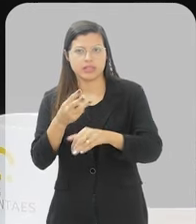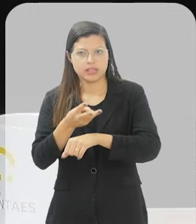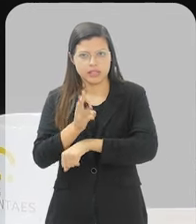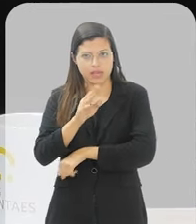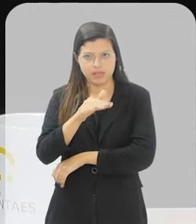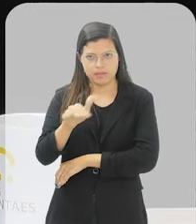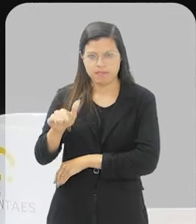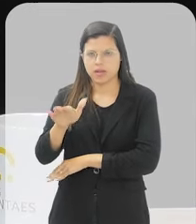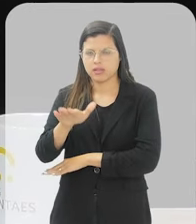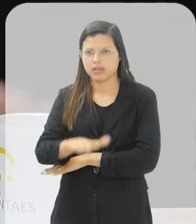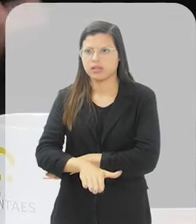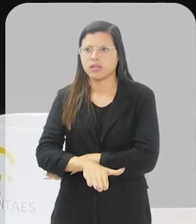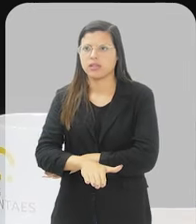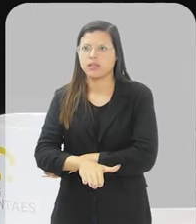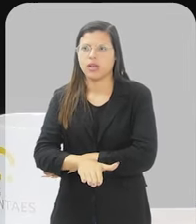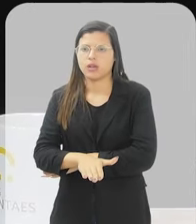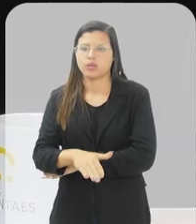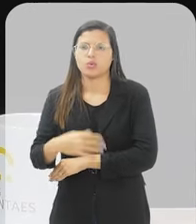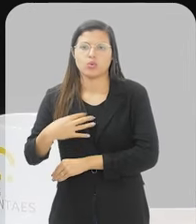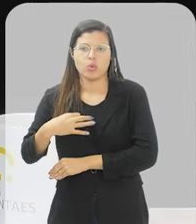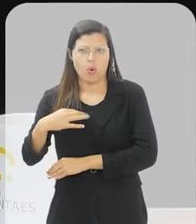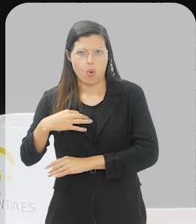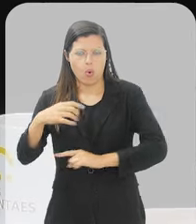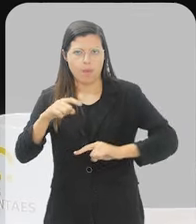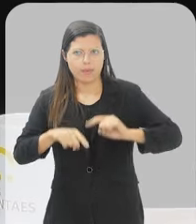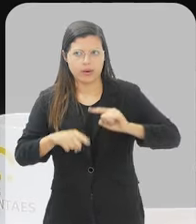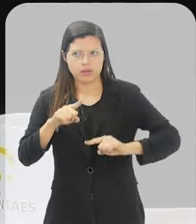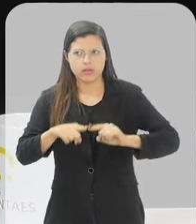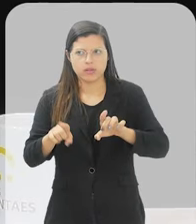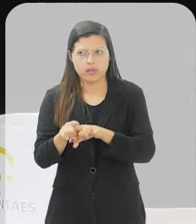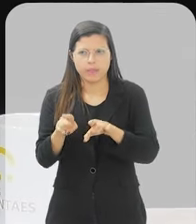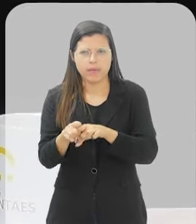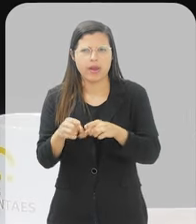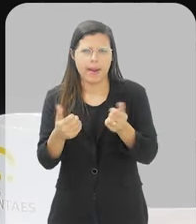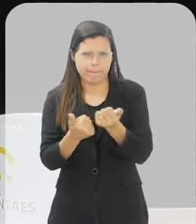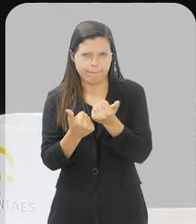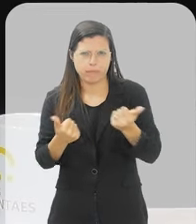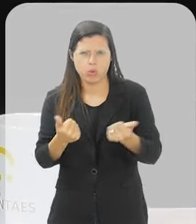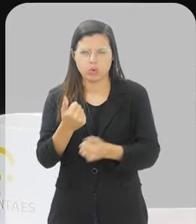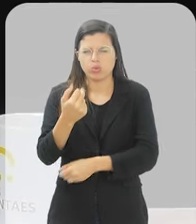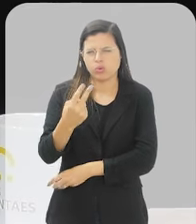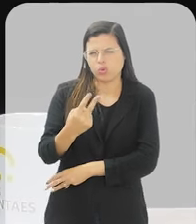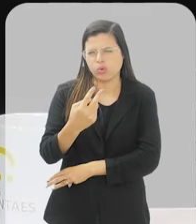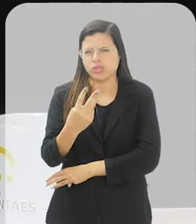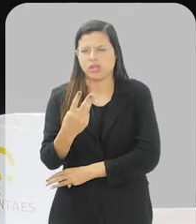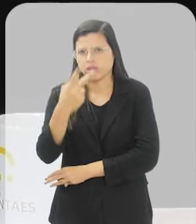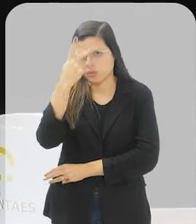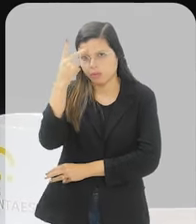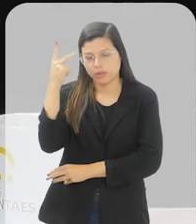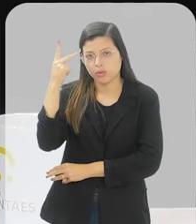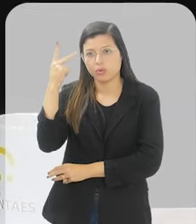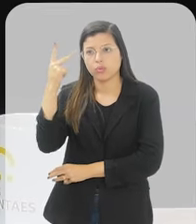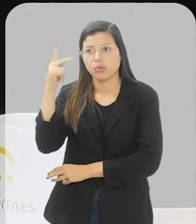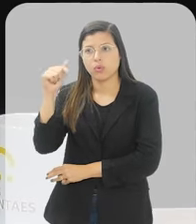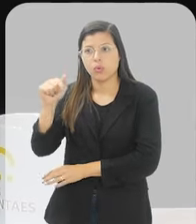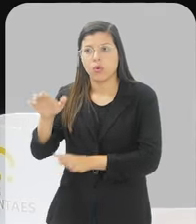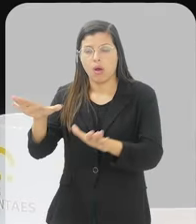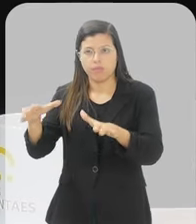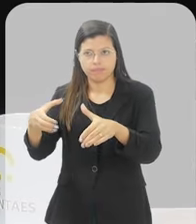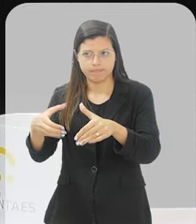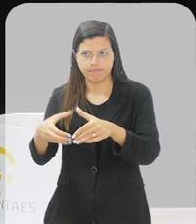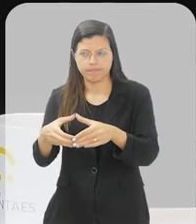3h30 da tarde e vou com a fantasia e com os meus apoios, que geralmente são 2 ou 3 pessoas, para a